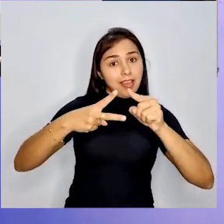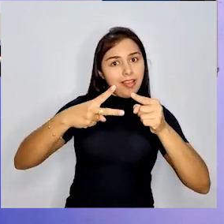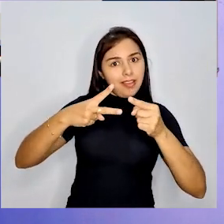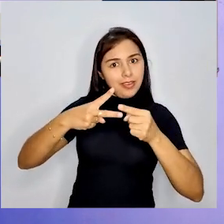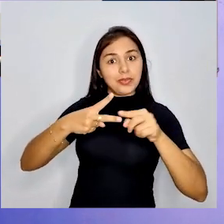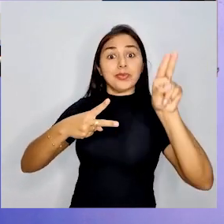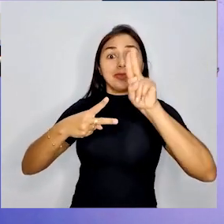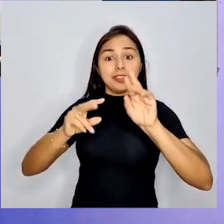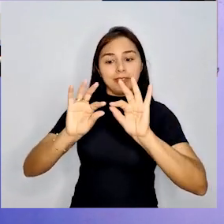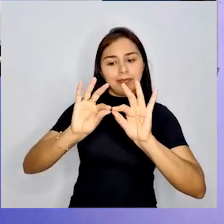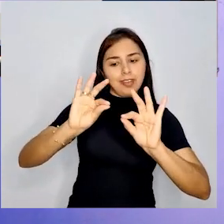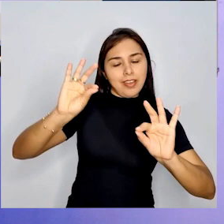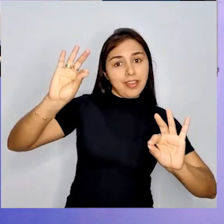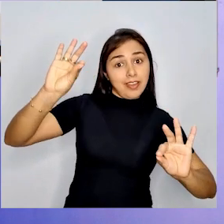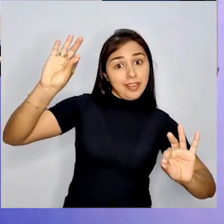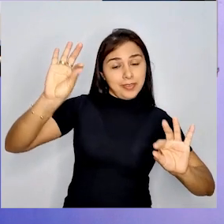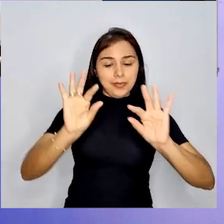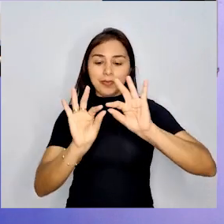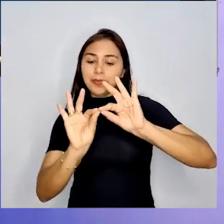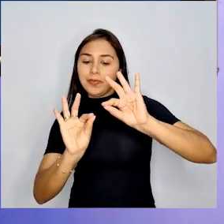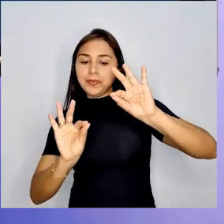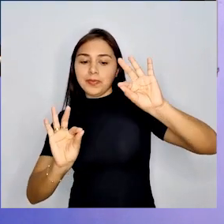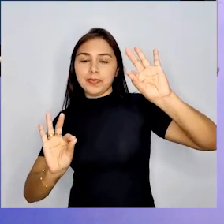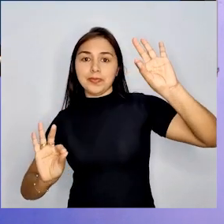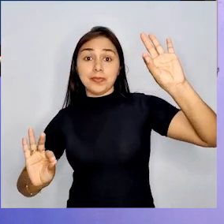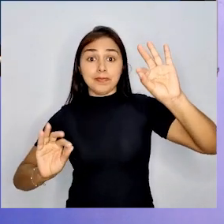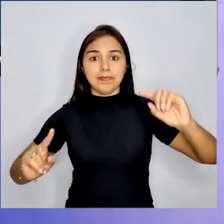transversais. Vamos lá?